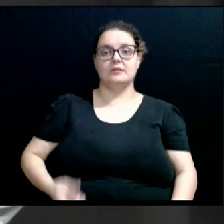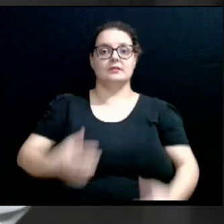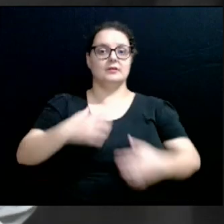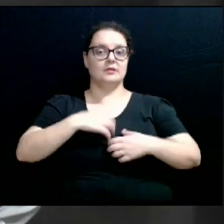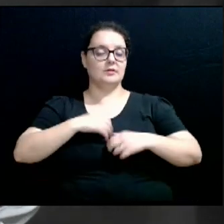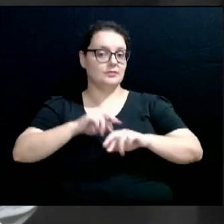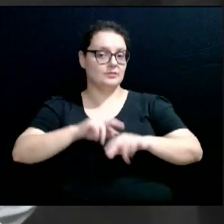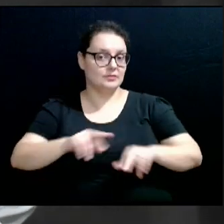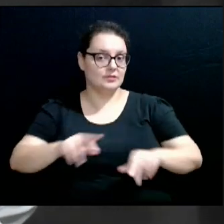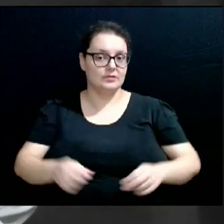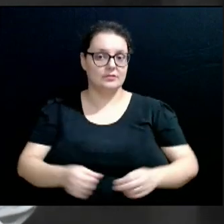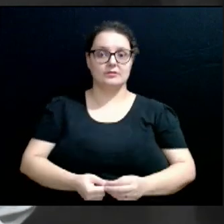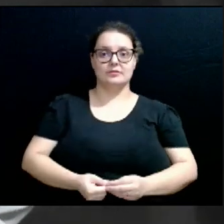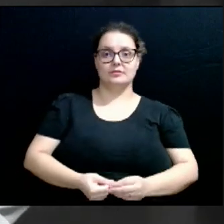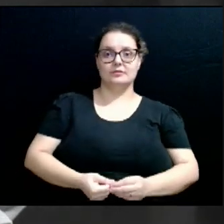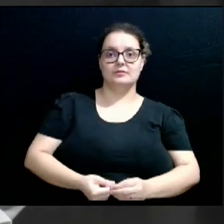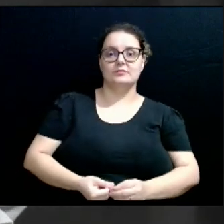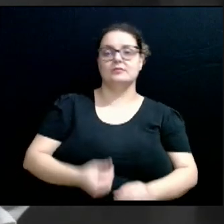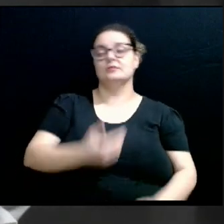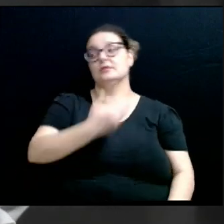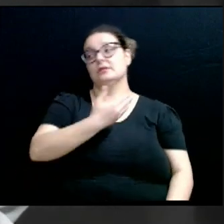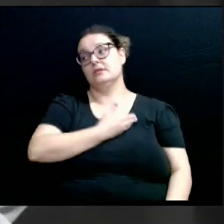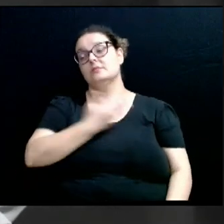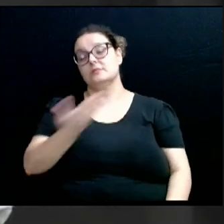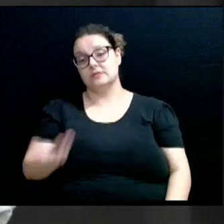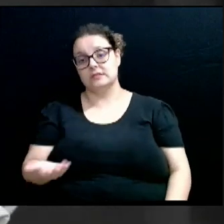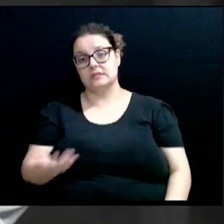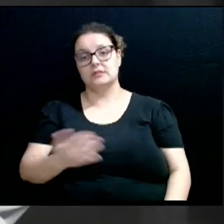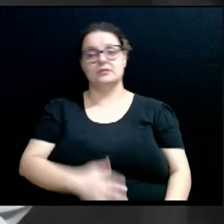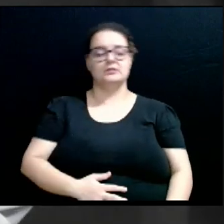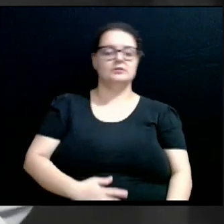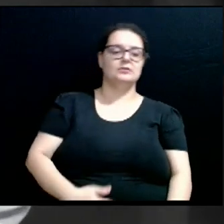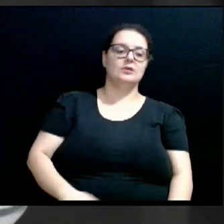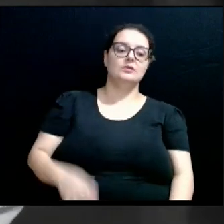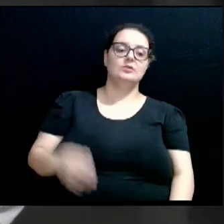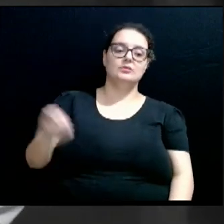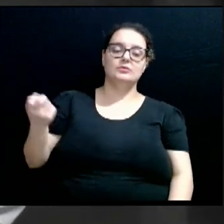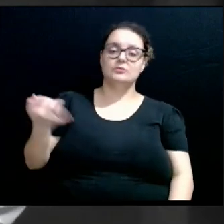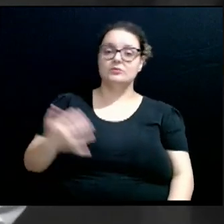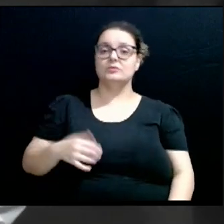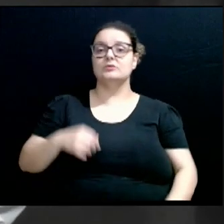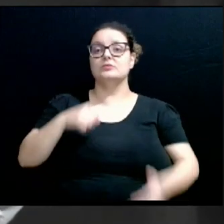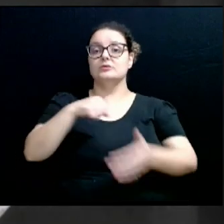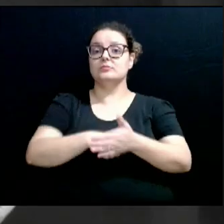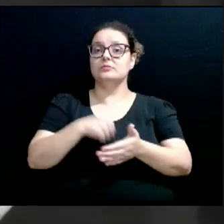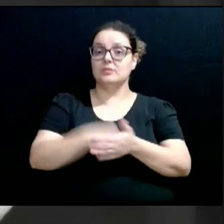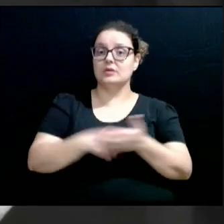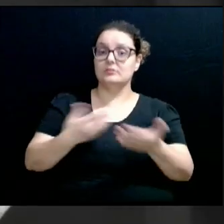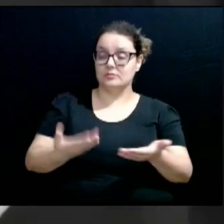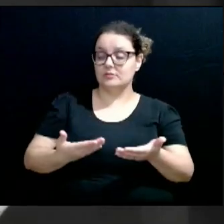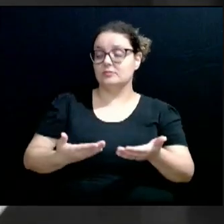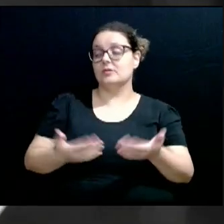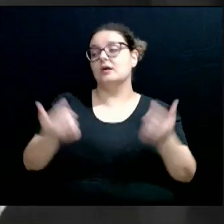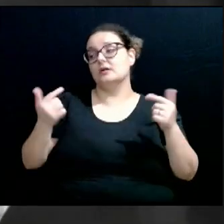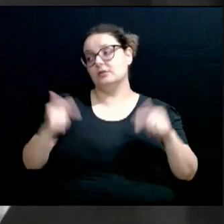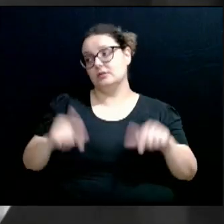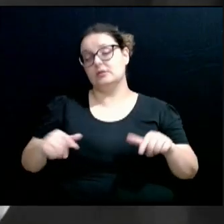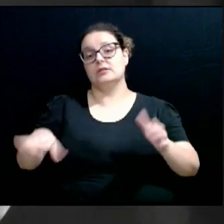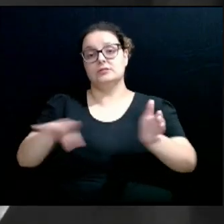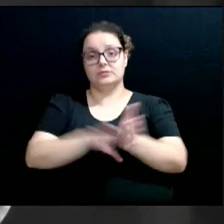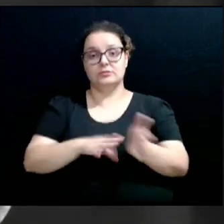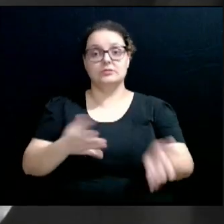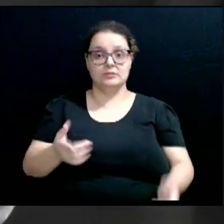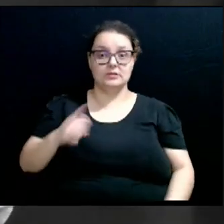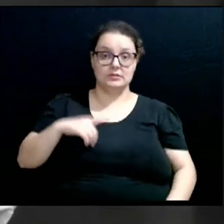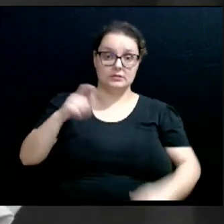da amizade, né? Do quanto você lutou para chegar aonde você chegou, porque tem muita gente ainda que usa